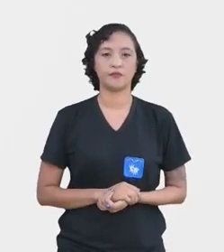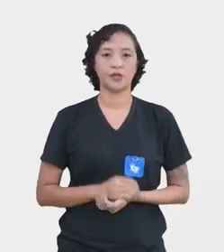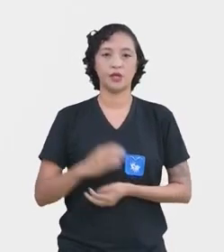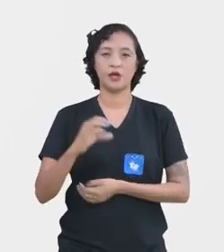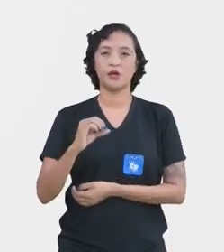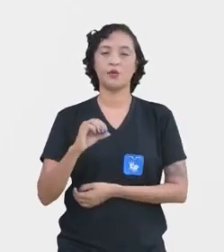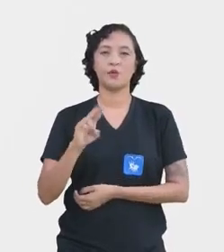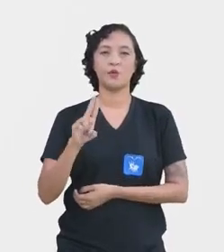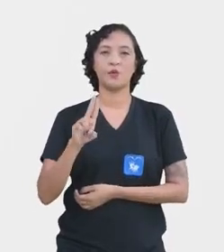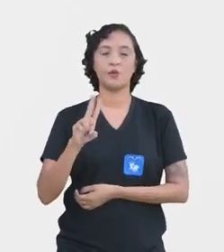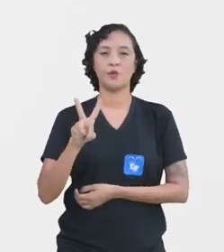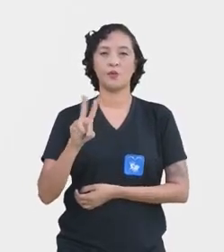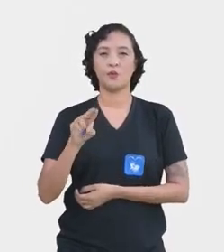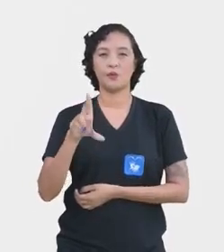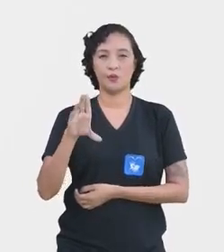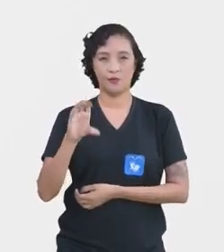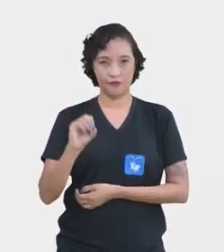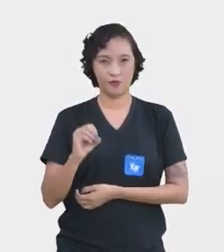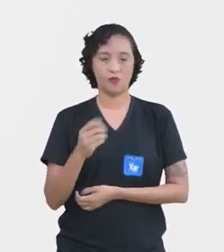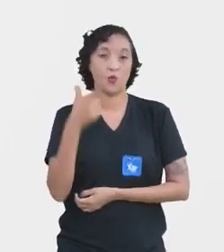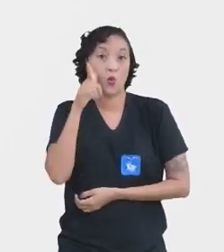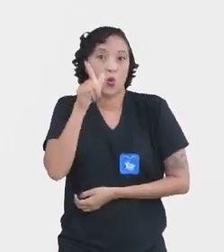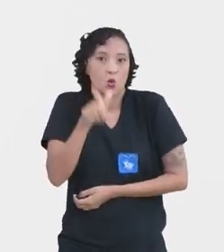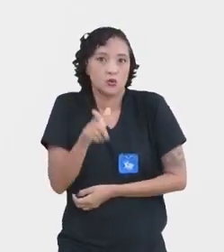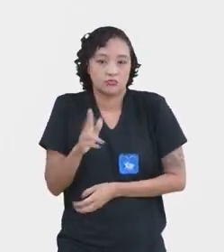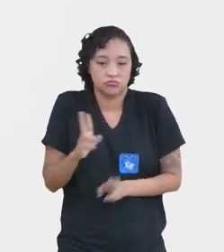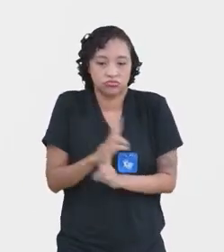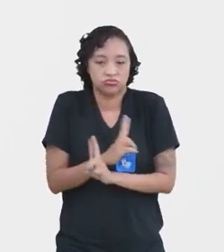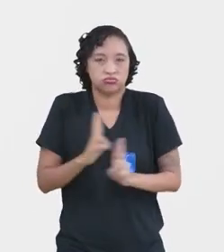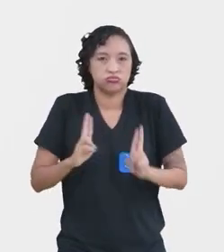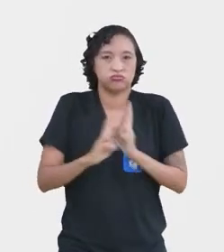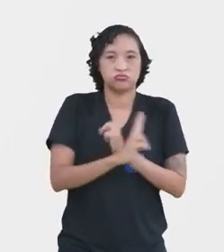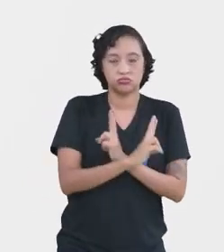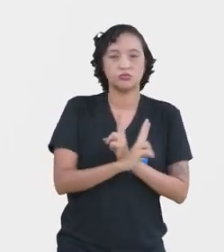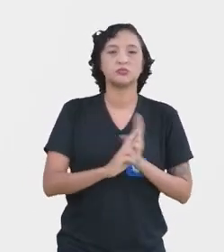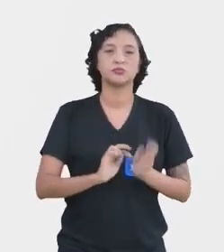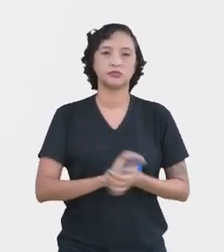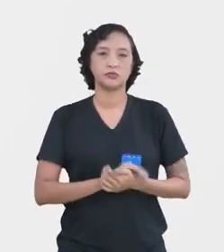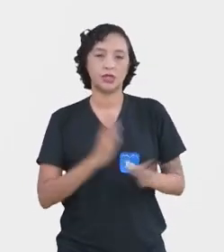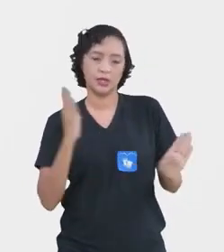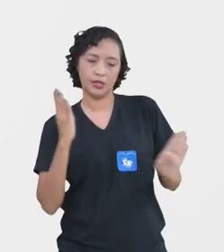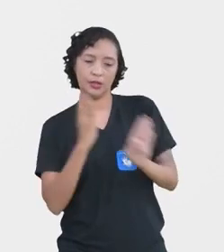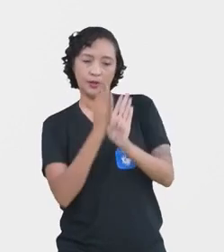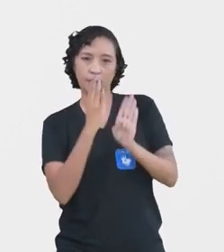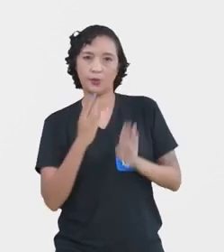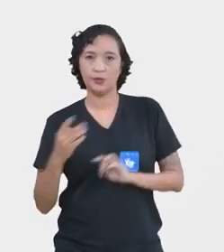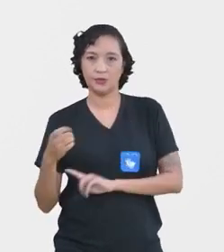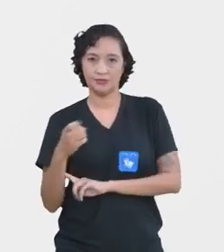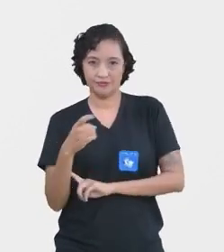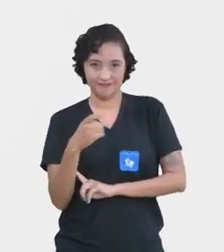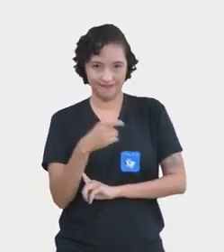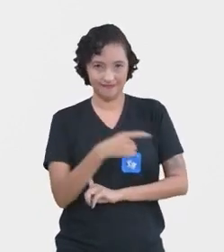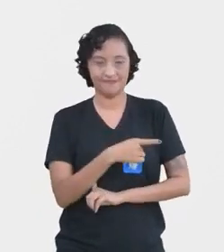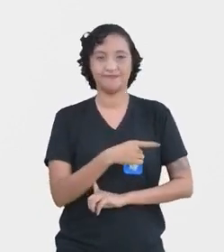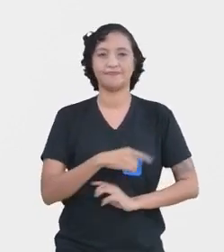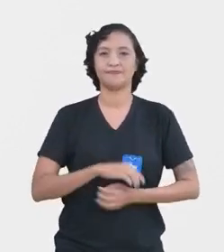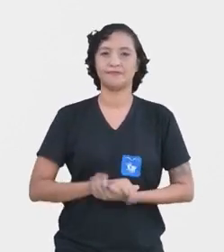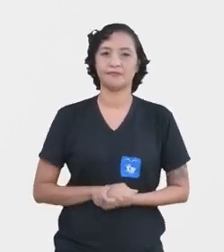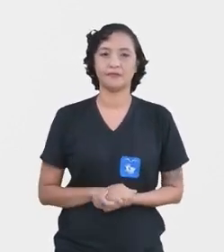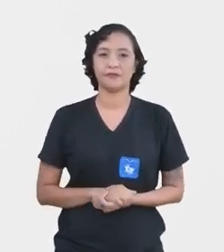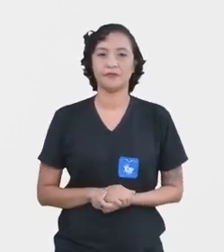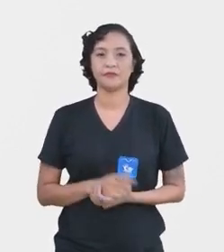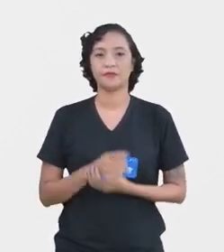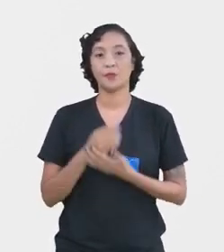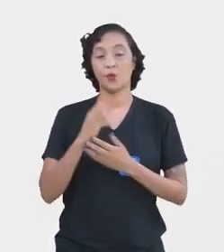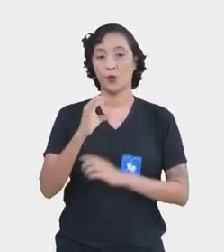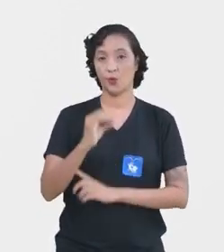essa tramitação nas tubas uterinas e encontrando o espermatozoide. Os ovários são